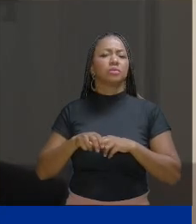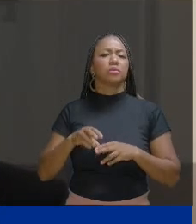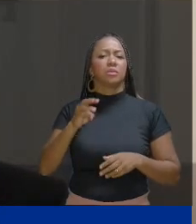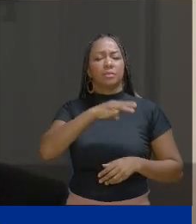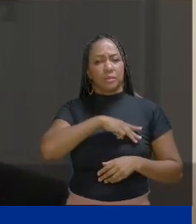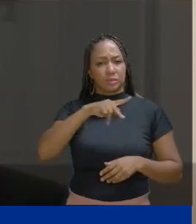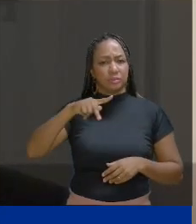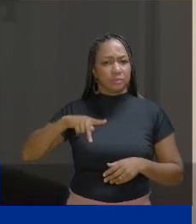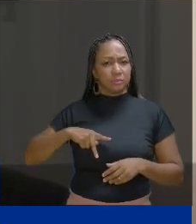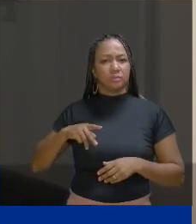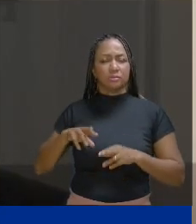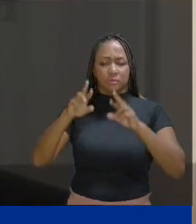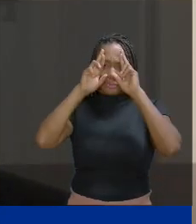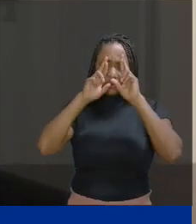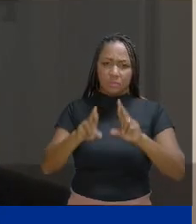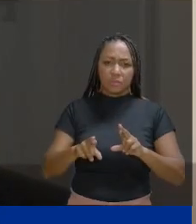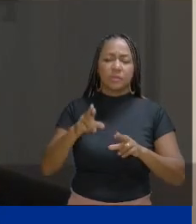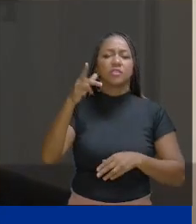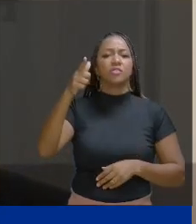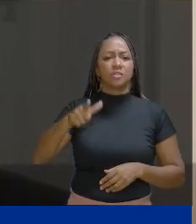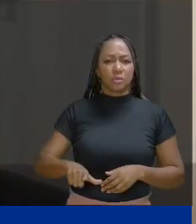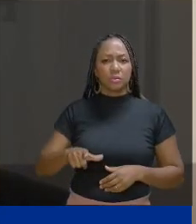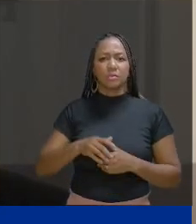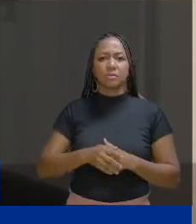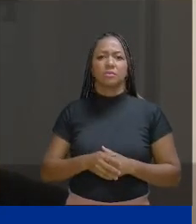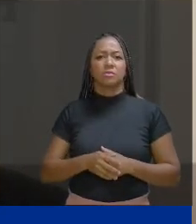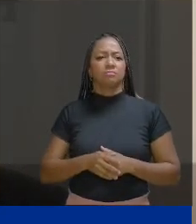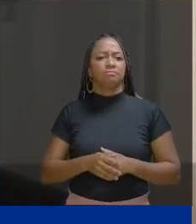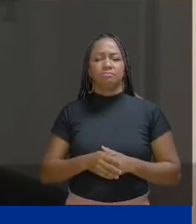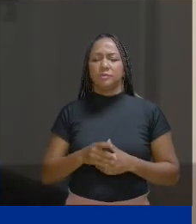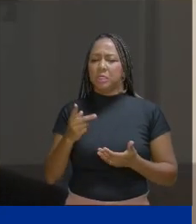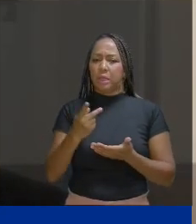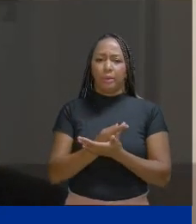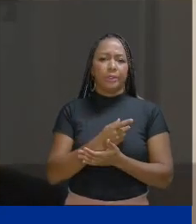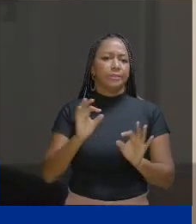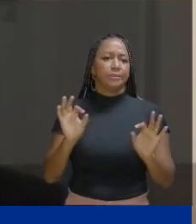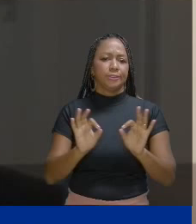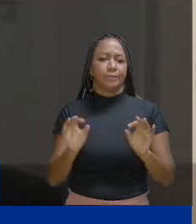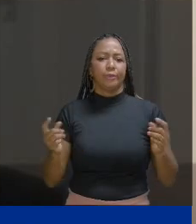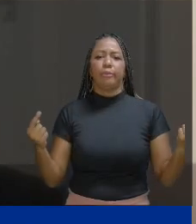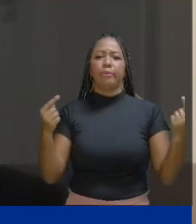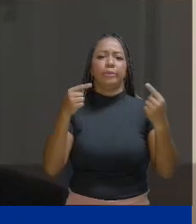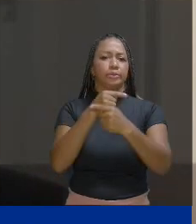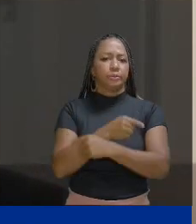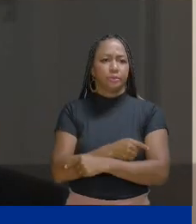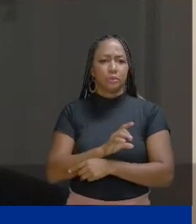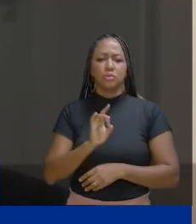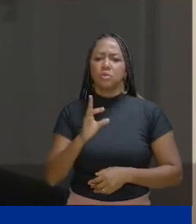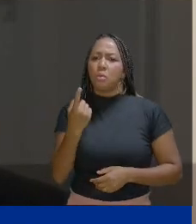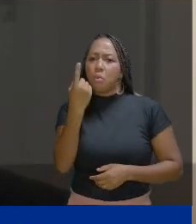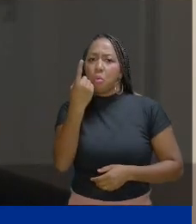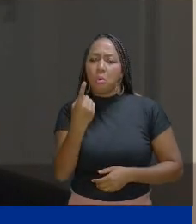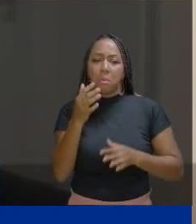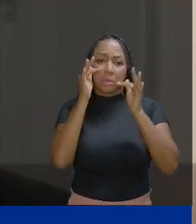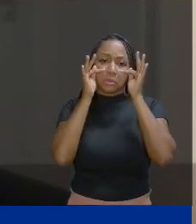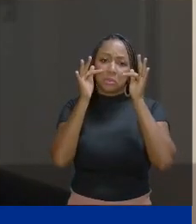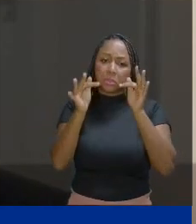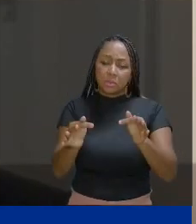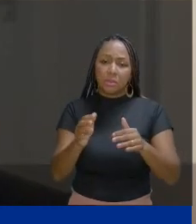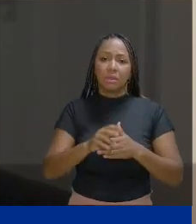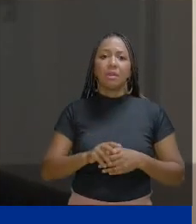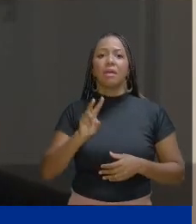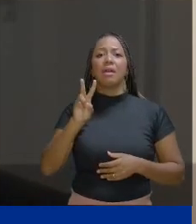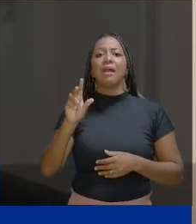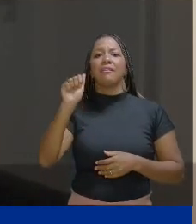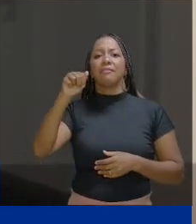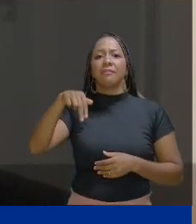do Ministério Público, com todo respeito, mais uma vez, não foi feita. Pelo contrário, só uma testemunha foi ouvida, que foi Vanessa